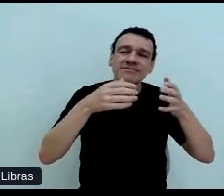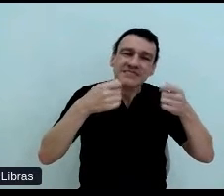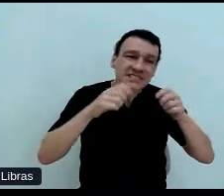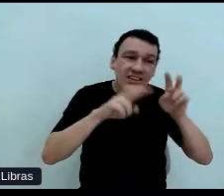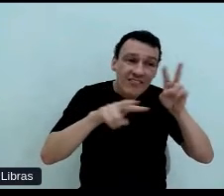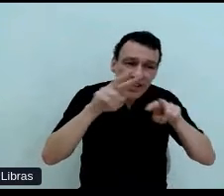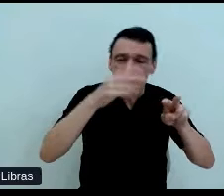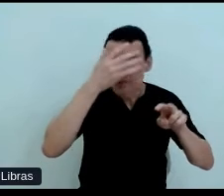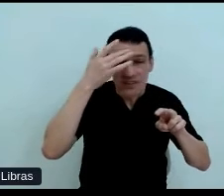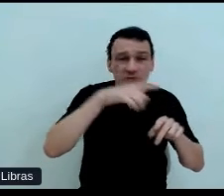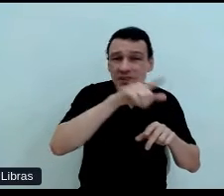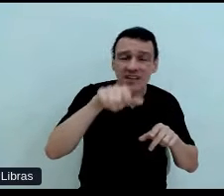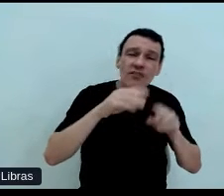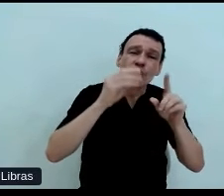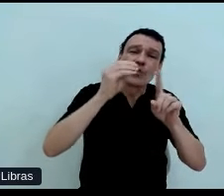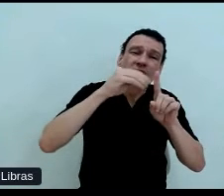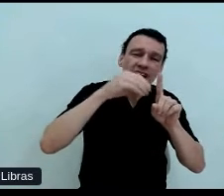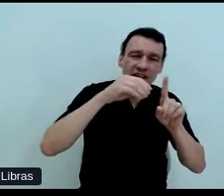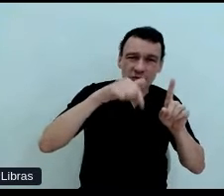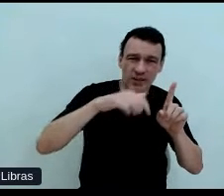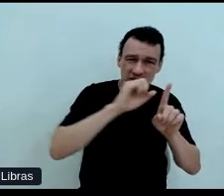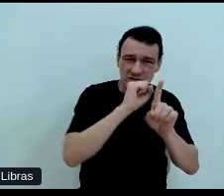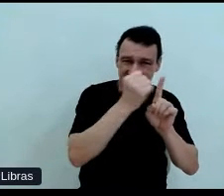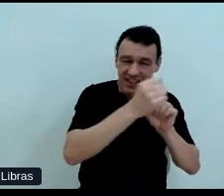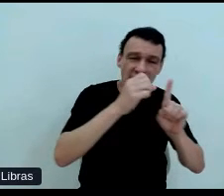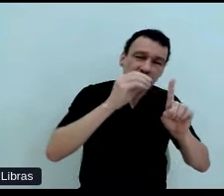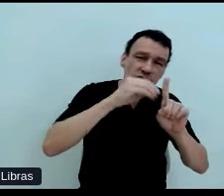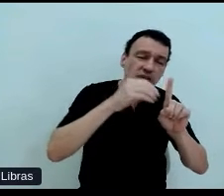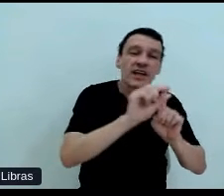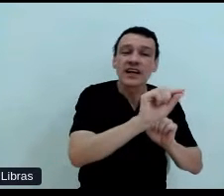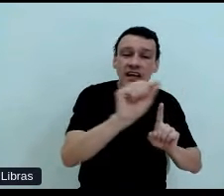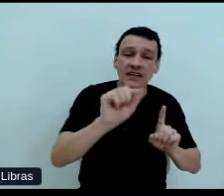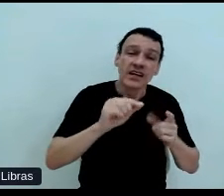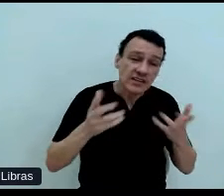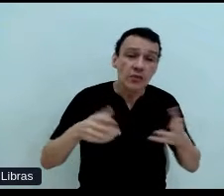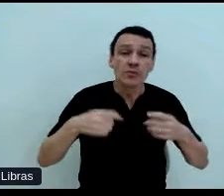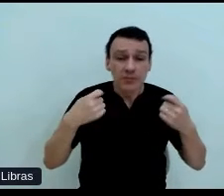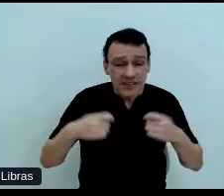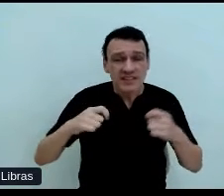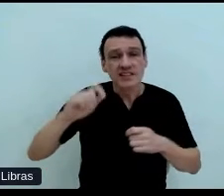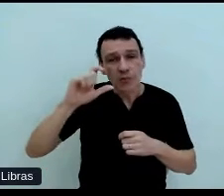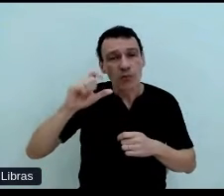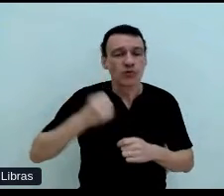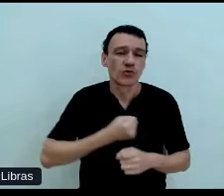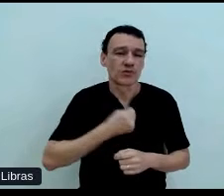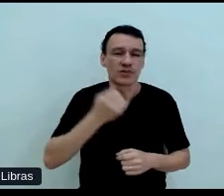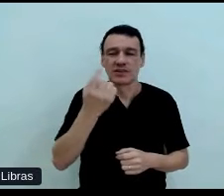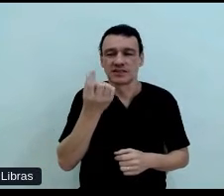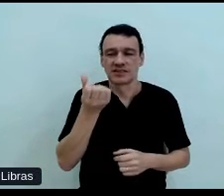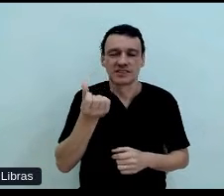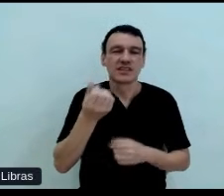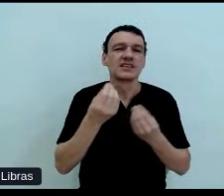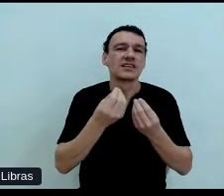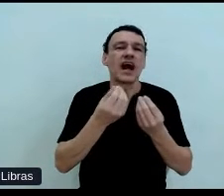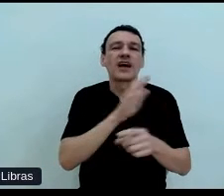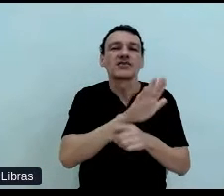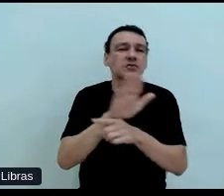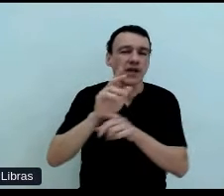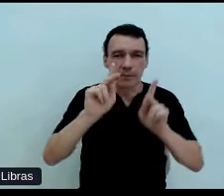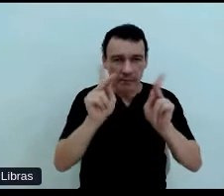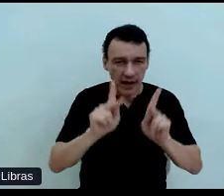gente precisa, sim, do ponto 16, que traz paz, justiça e também